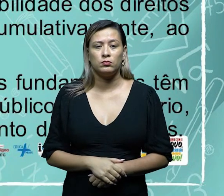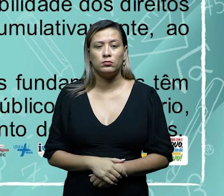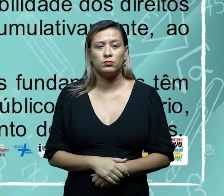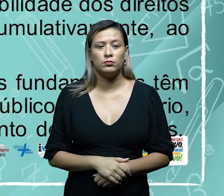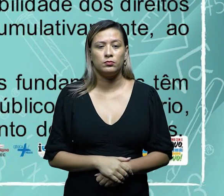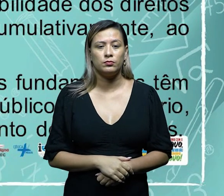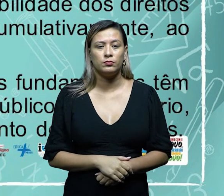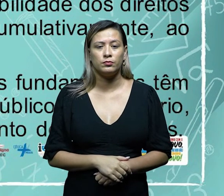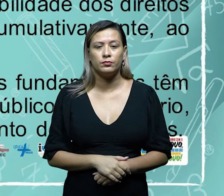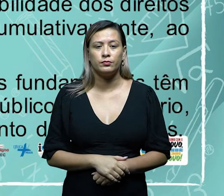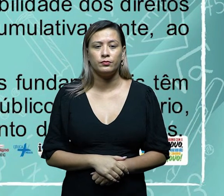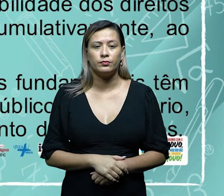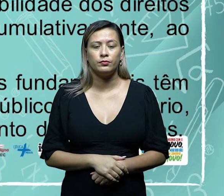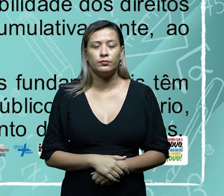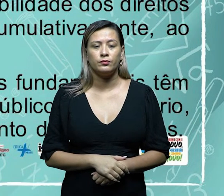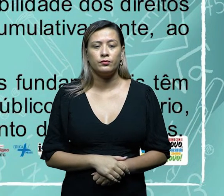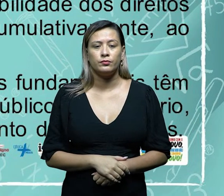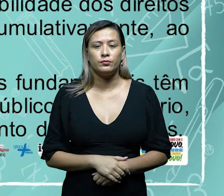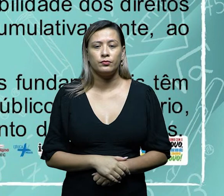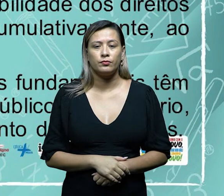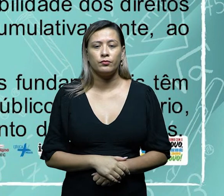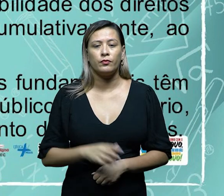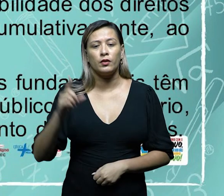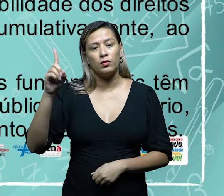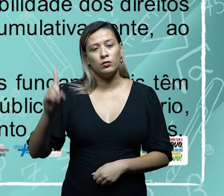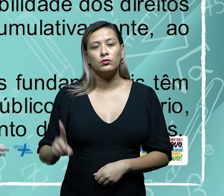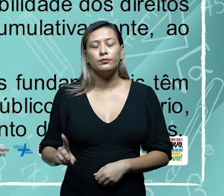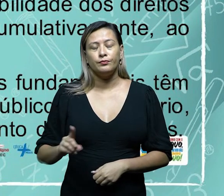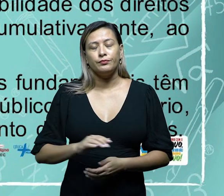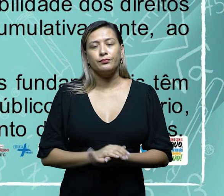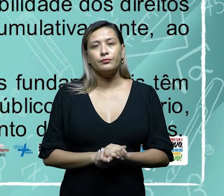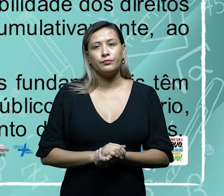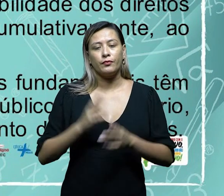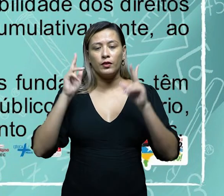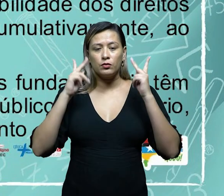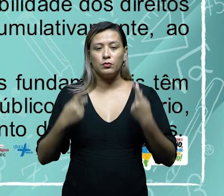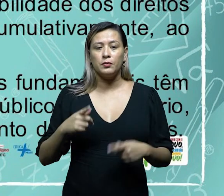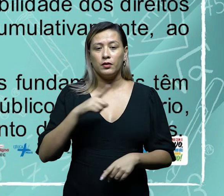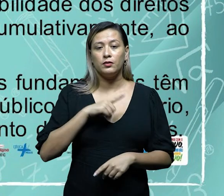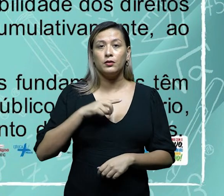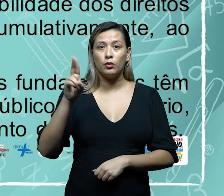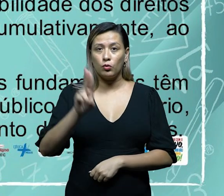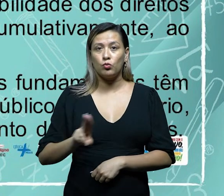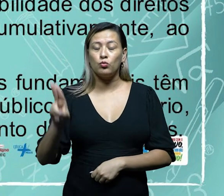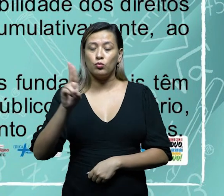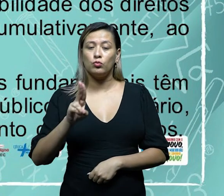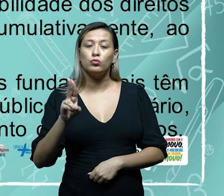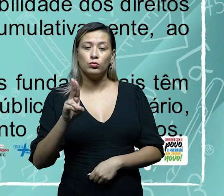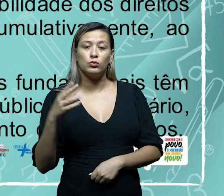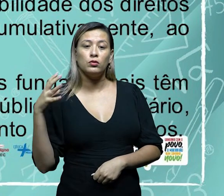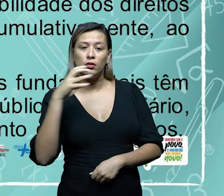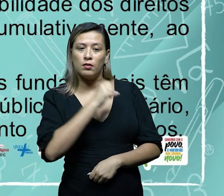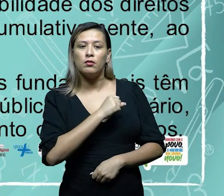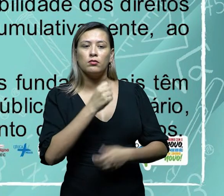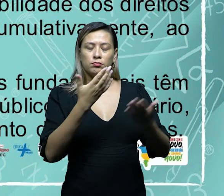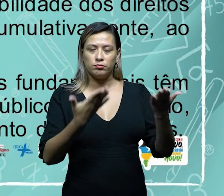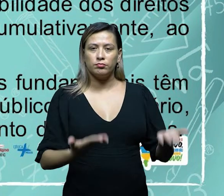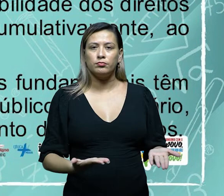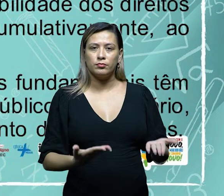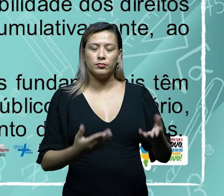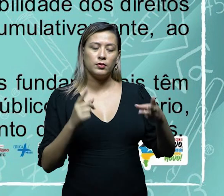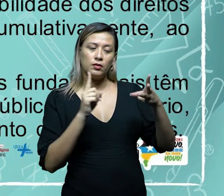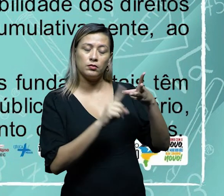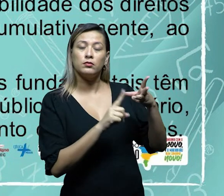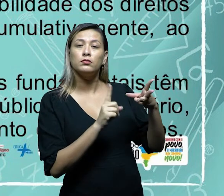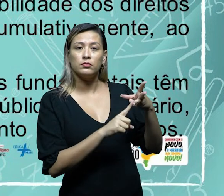bom? Os direitos humanos, eles têm aplicabilidade imediata. Isso é a nossa última característica.